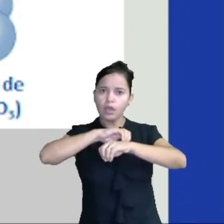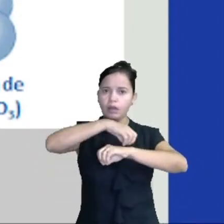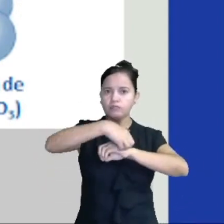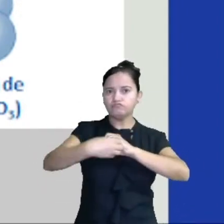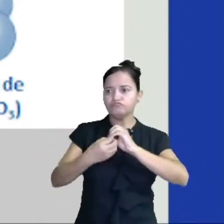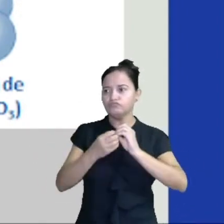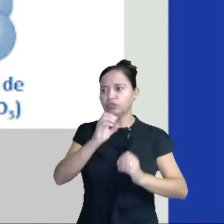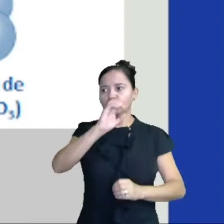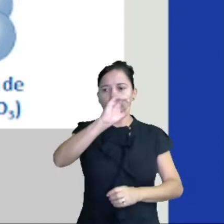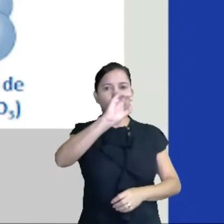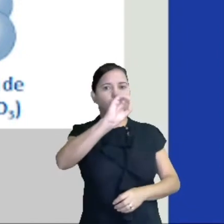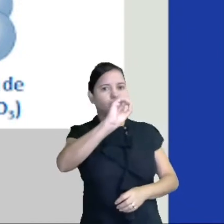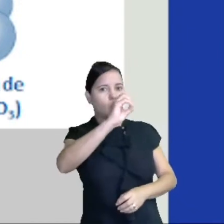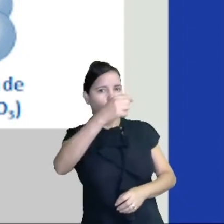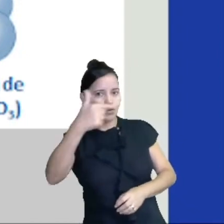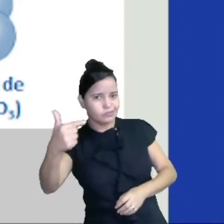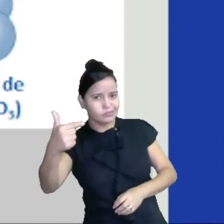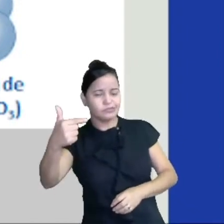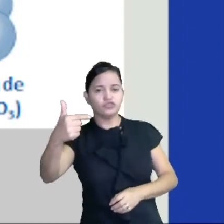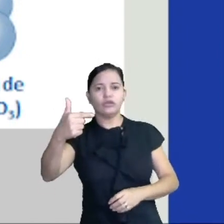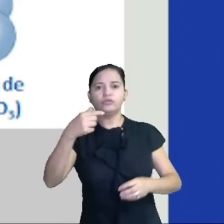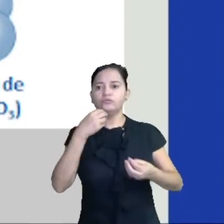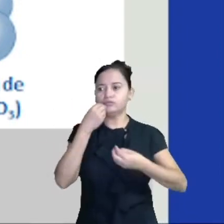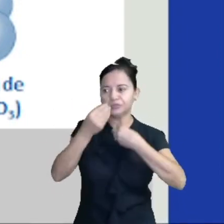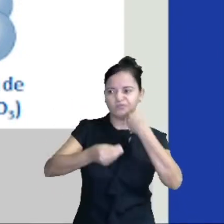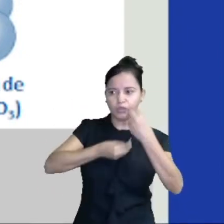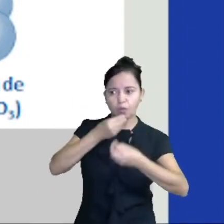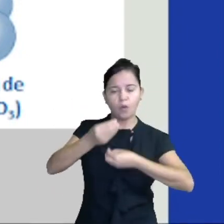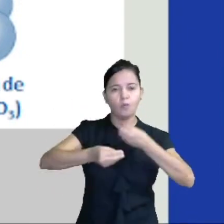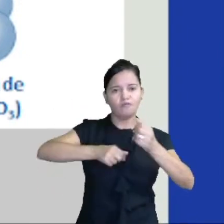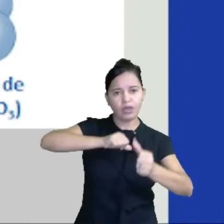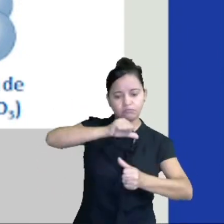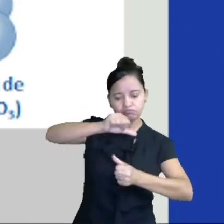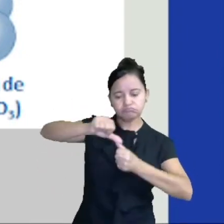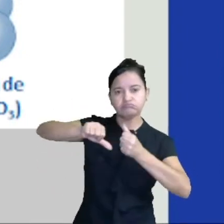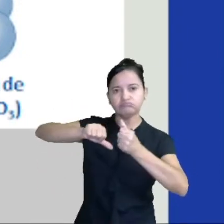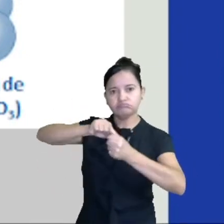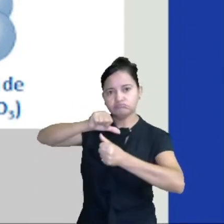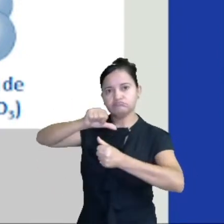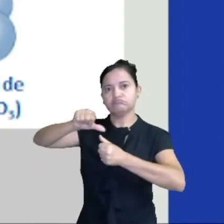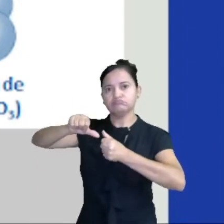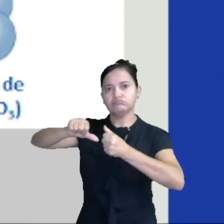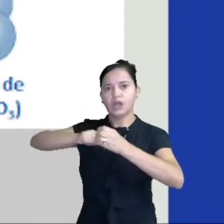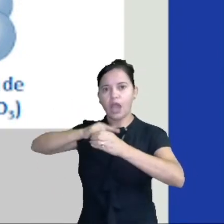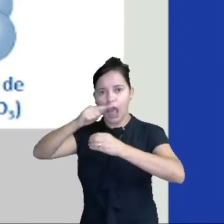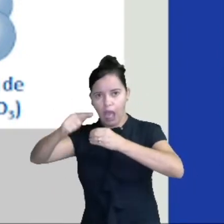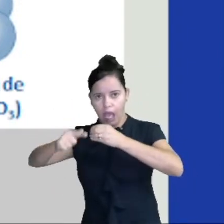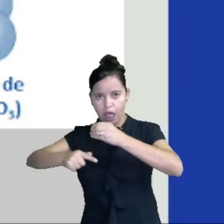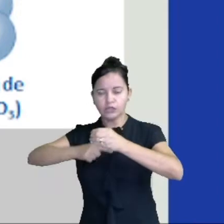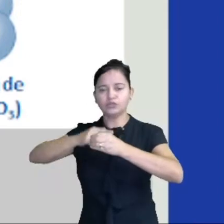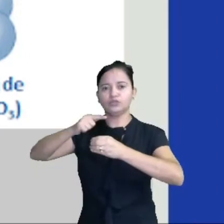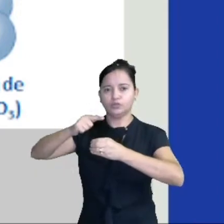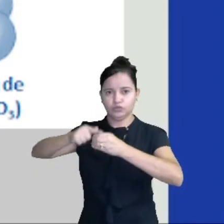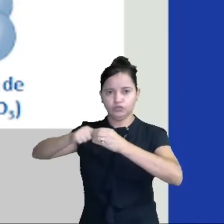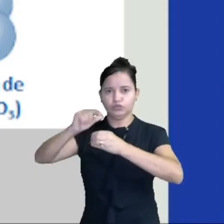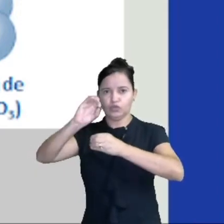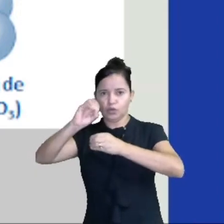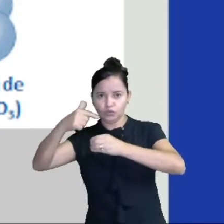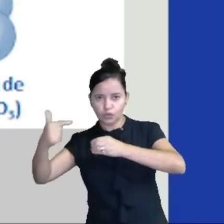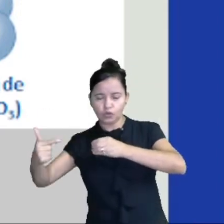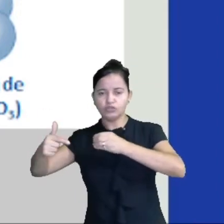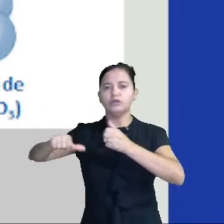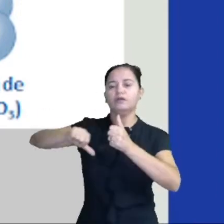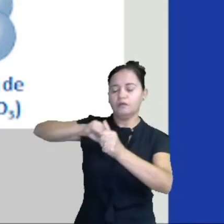uma influência justamente de descargas elétricas, elas vão formar átomos de oxigênio, esses átomos de oxigênio vão se agregar a outras moléculas